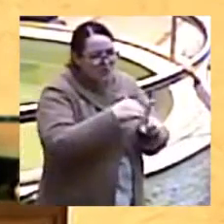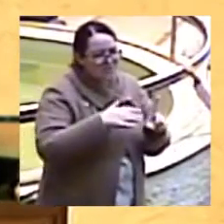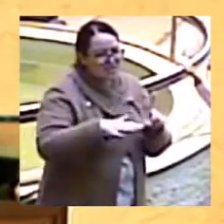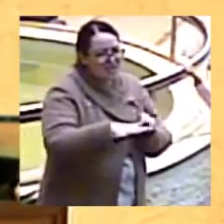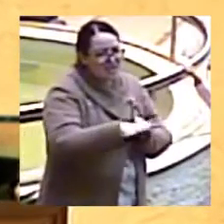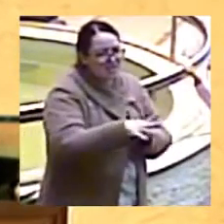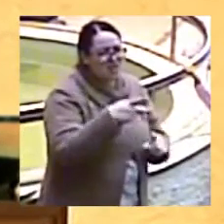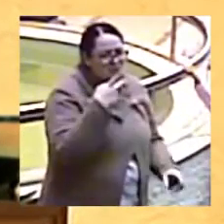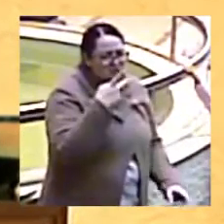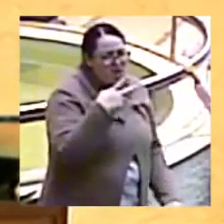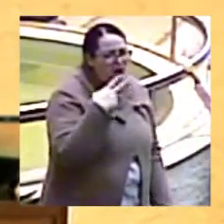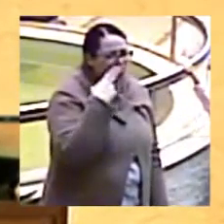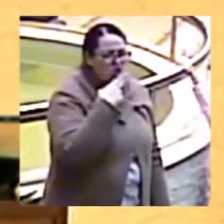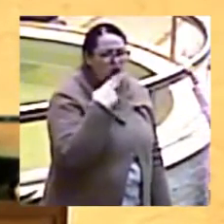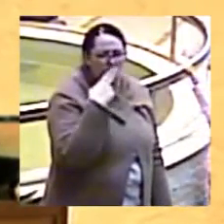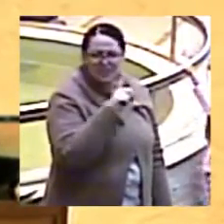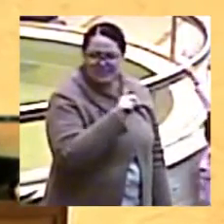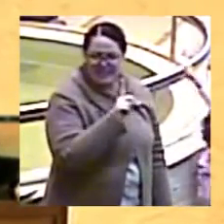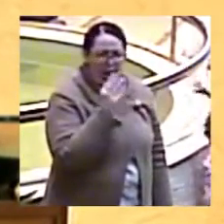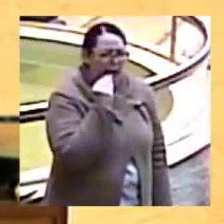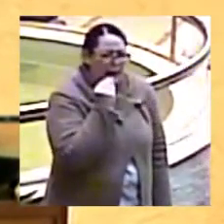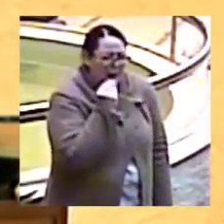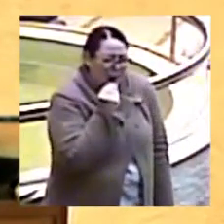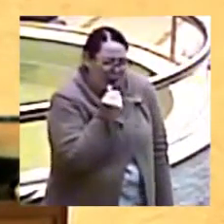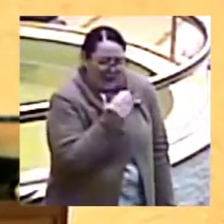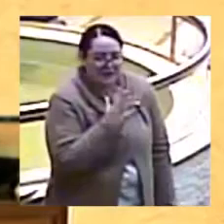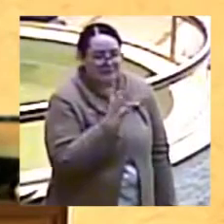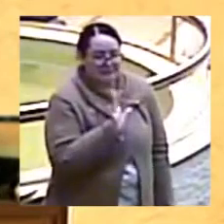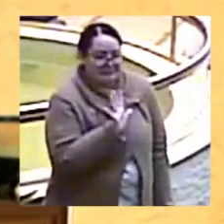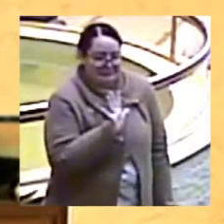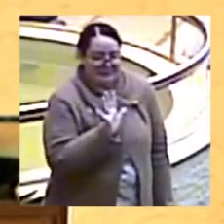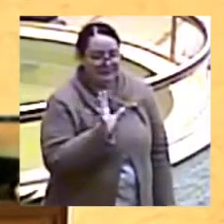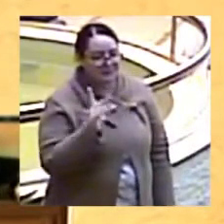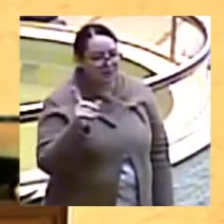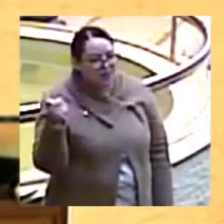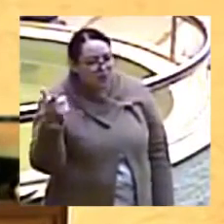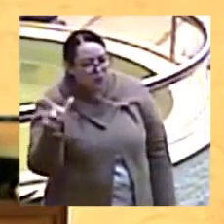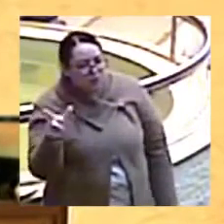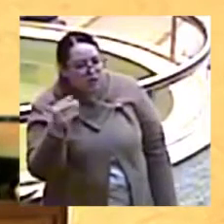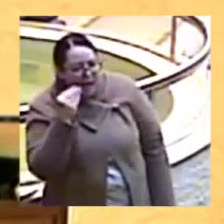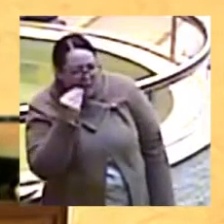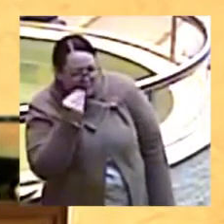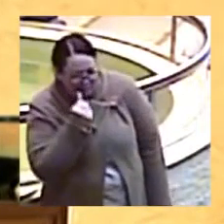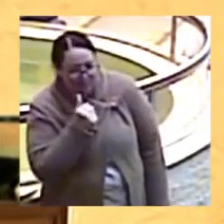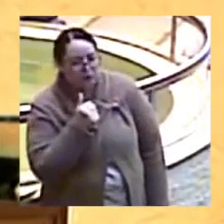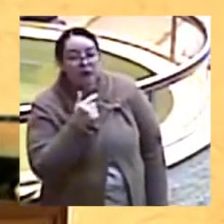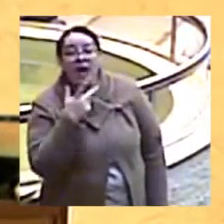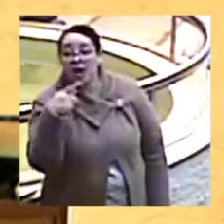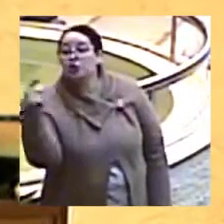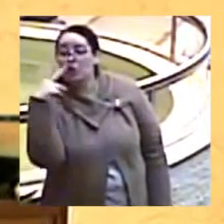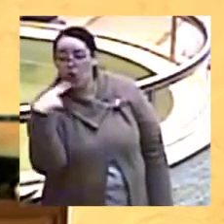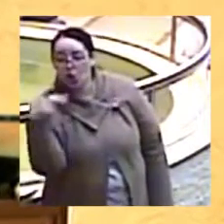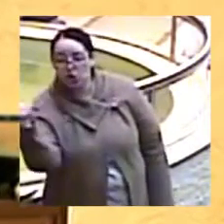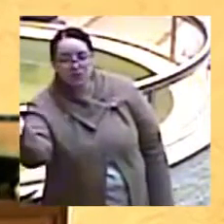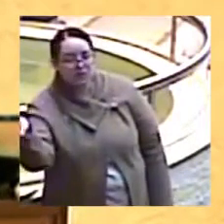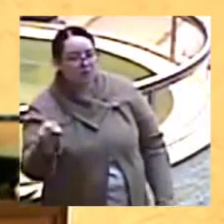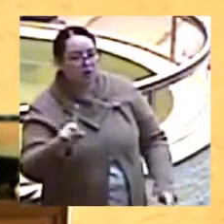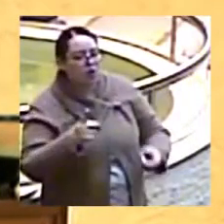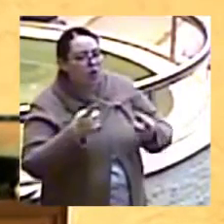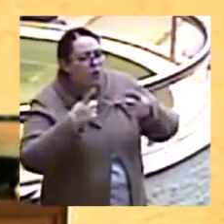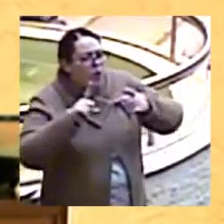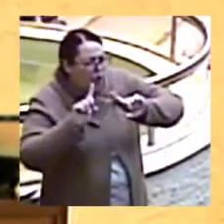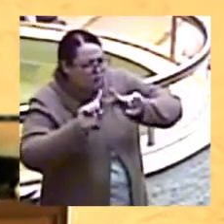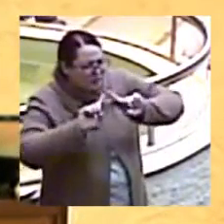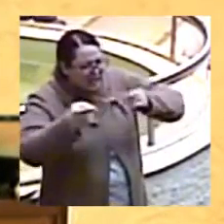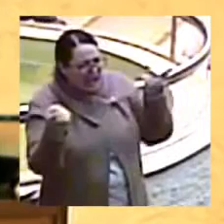doce de amargo e o amargo de doce, como está lá descrito, lá em Isaías, capítulo 5, o verso